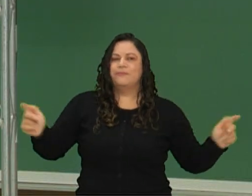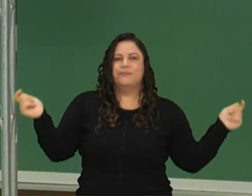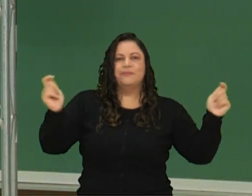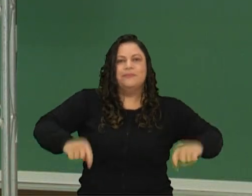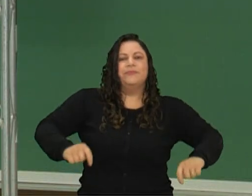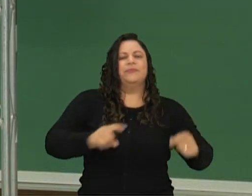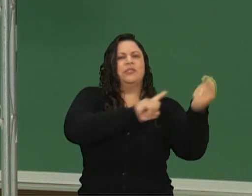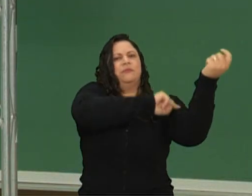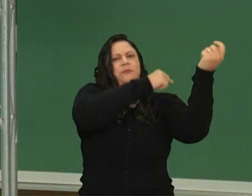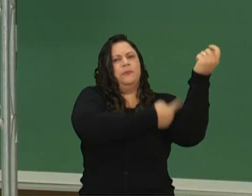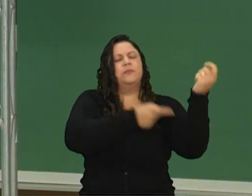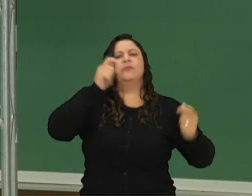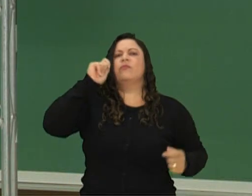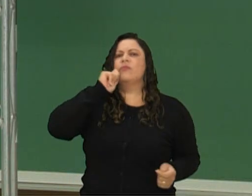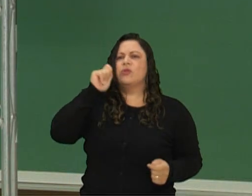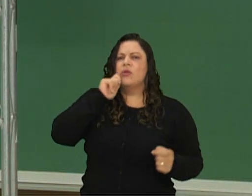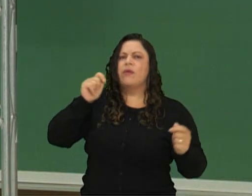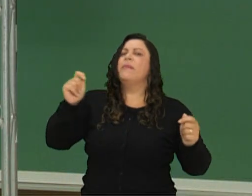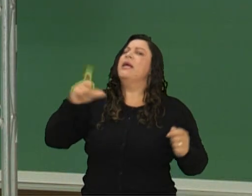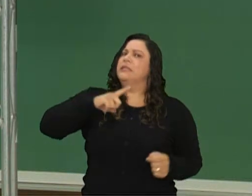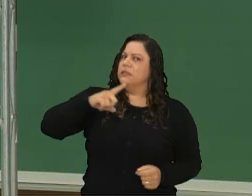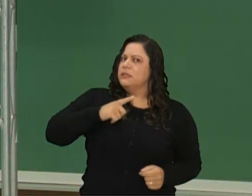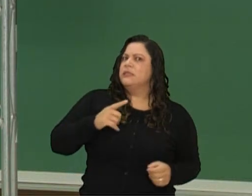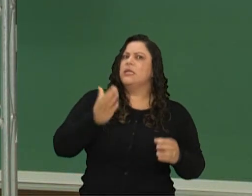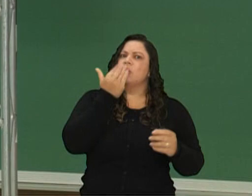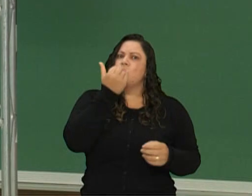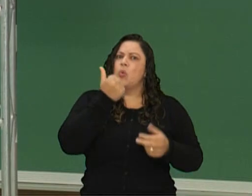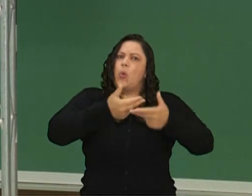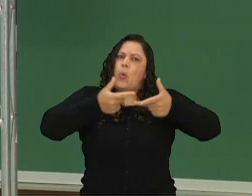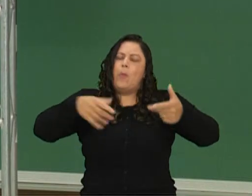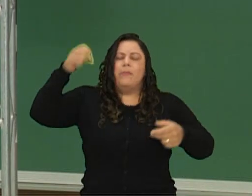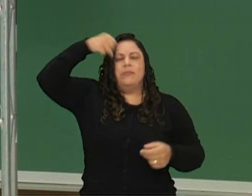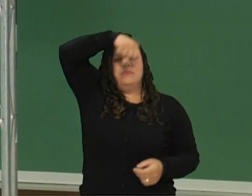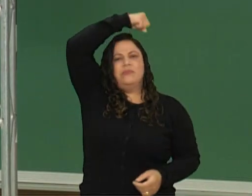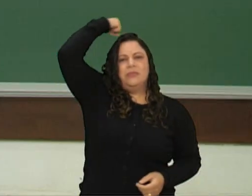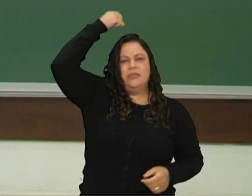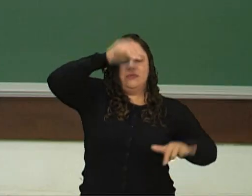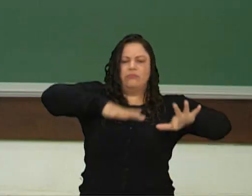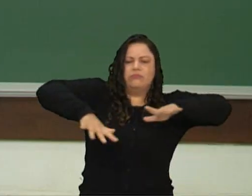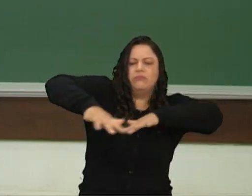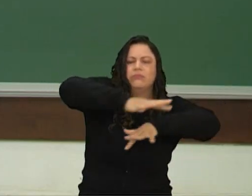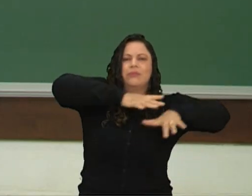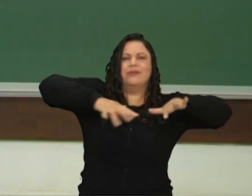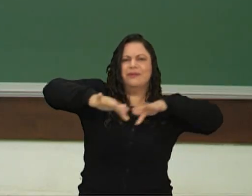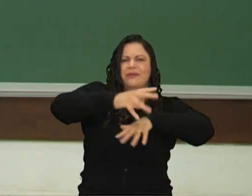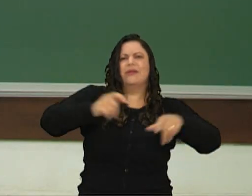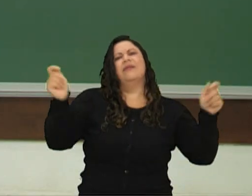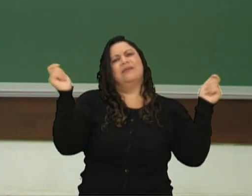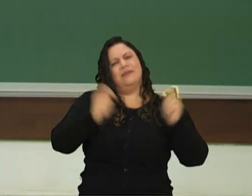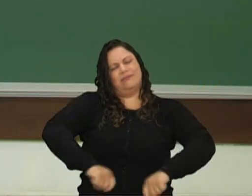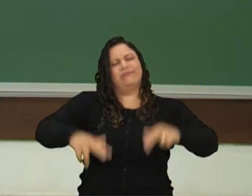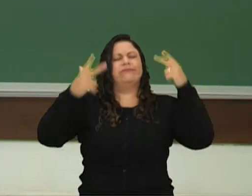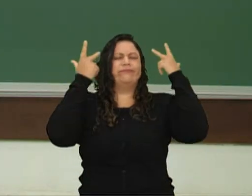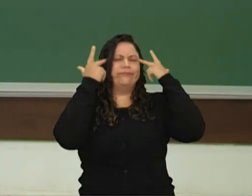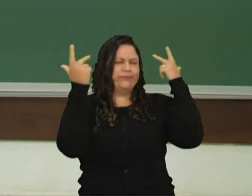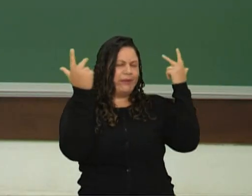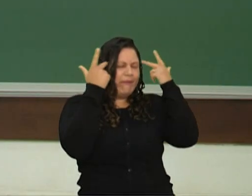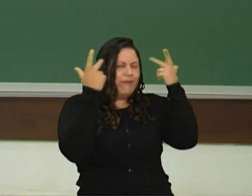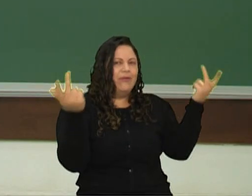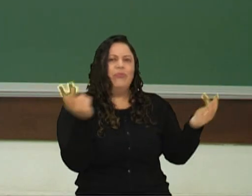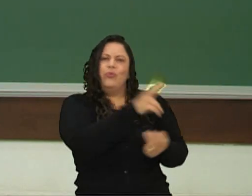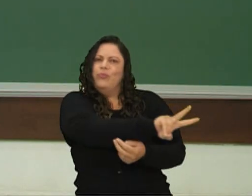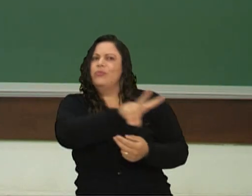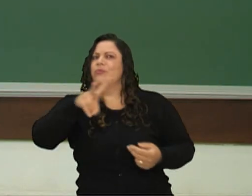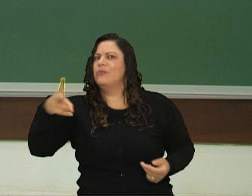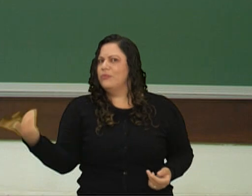polonês, eles possuem alimentos sagrados em comum, alguns rituais que é comum para ucraniano e polonês. Inclusive,